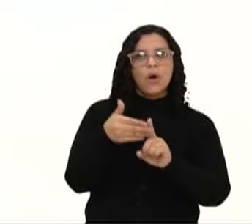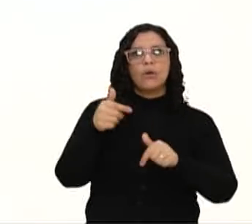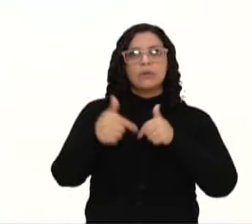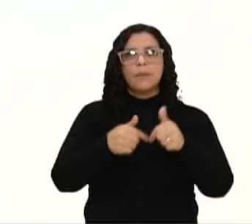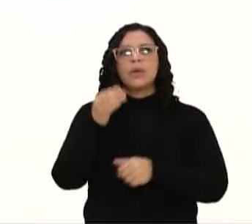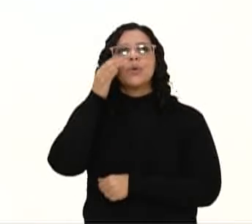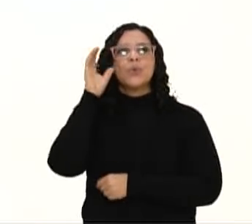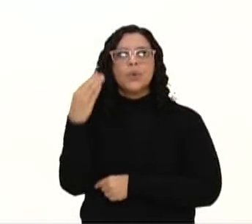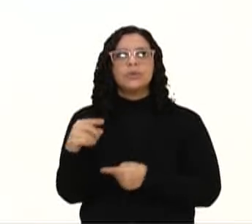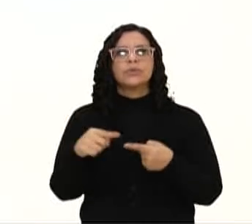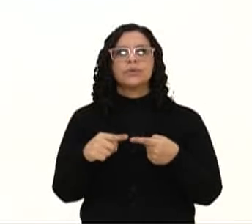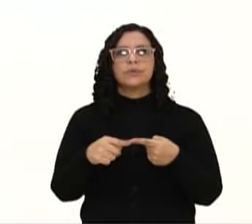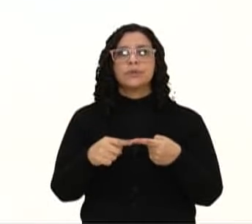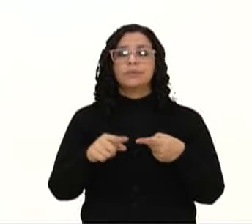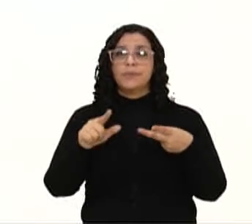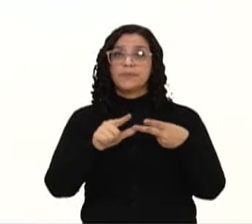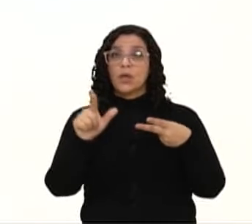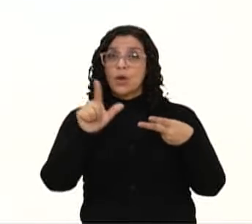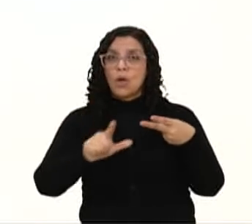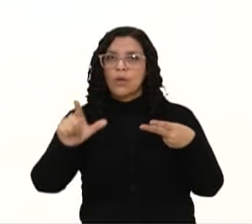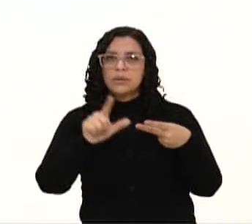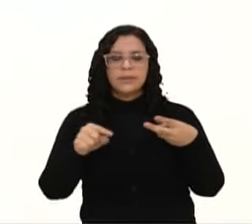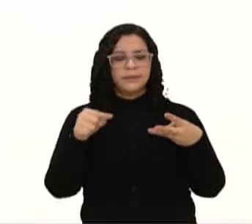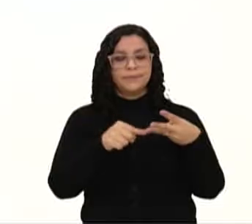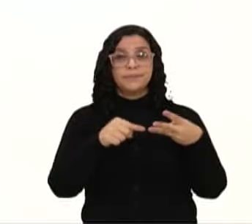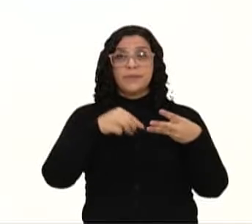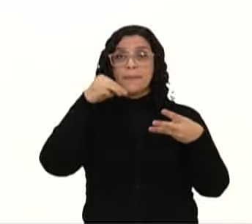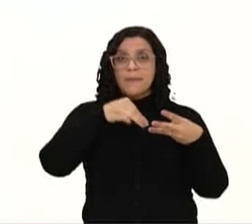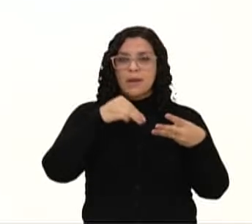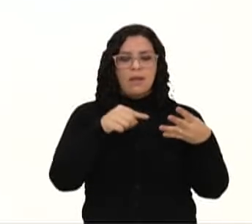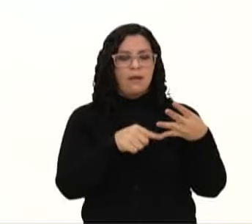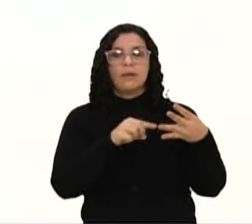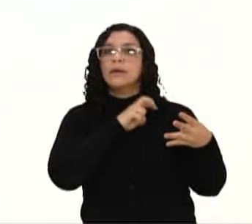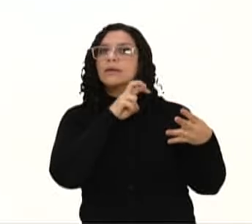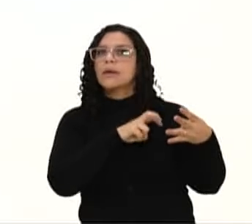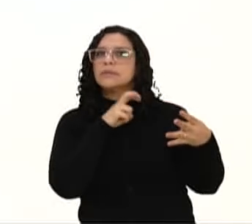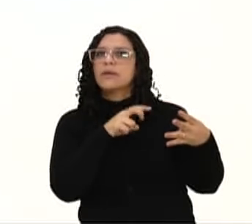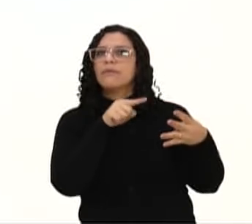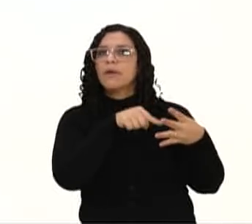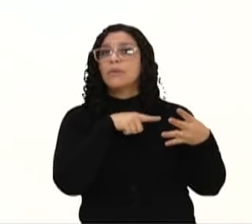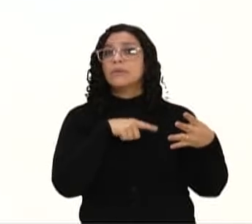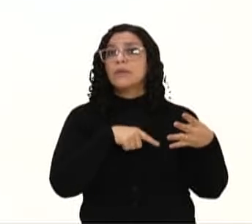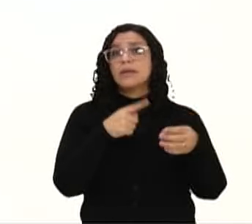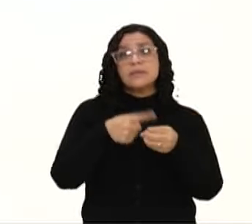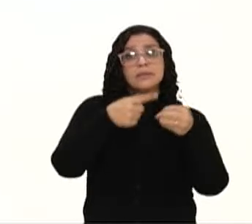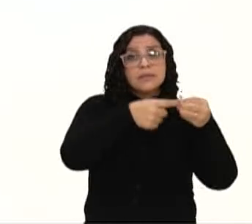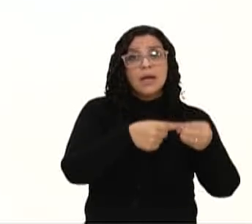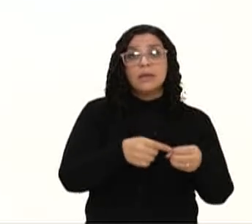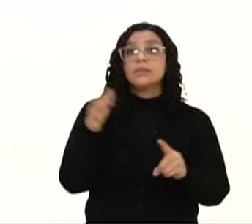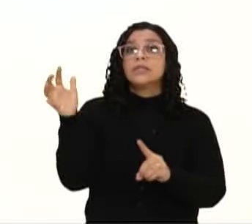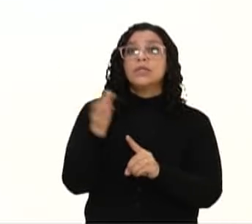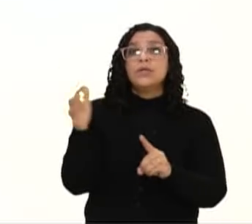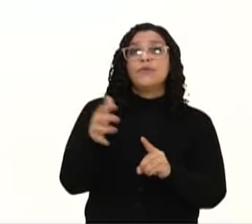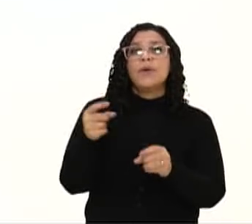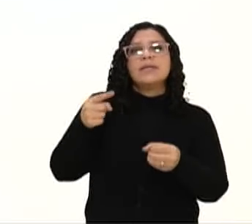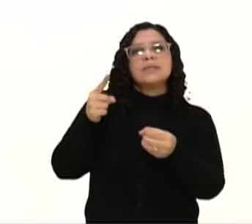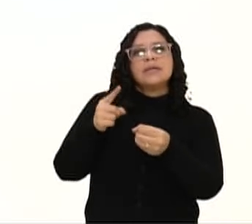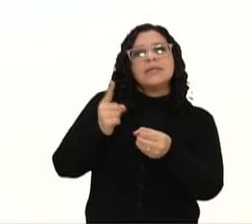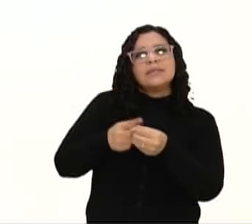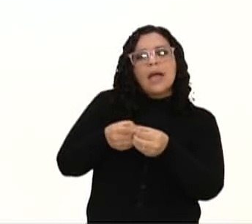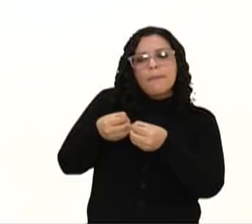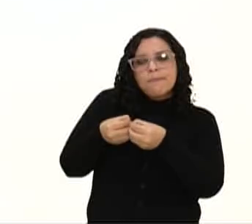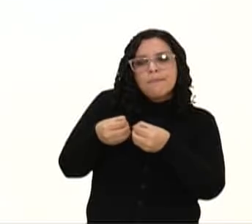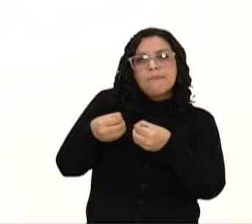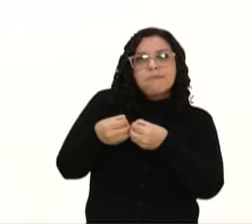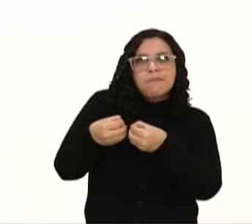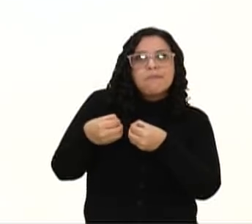como Curitiba, Londrina, Maringá, Cascavel, elas influenciam as cidades menores.